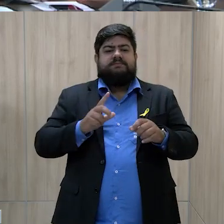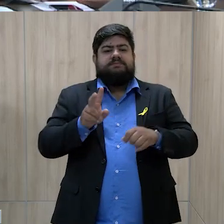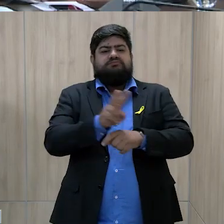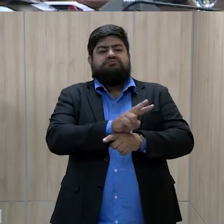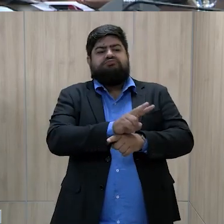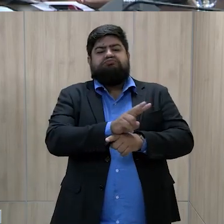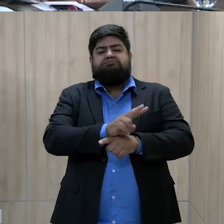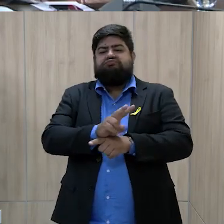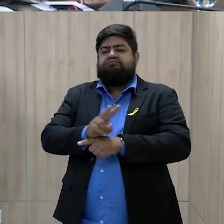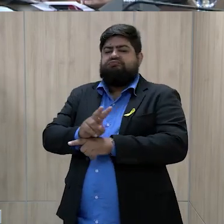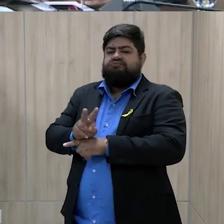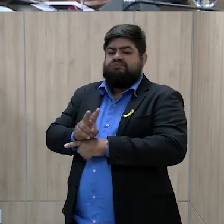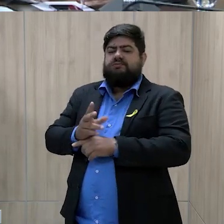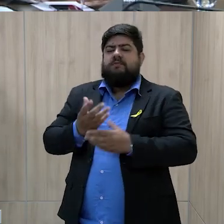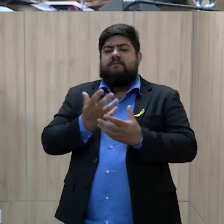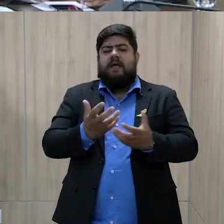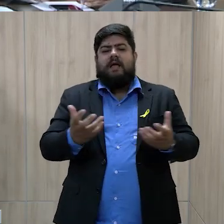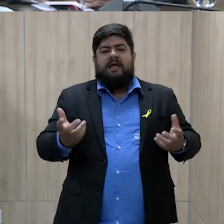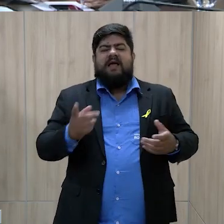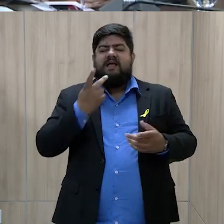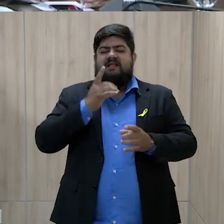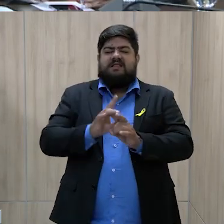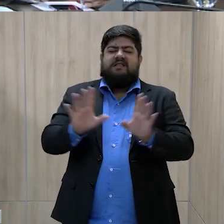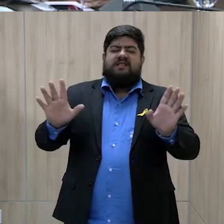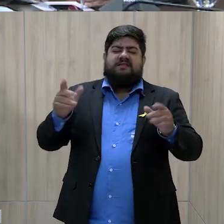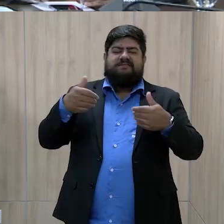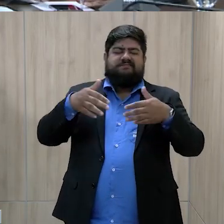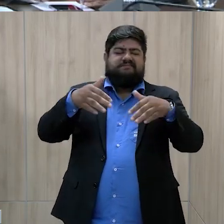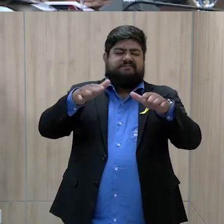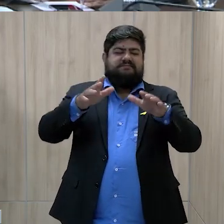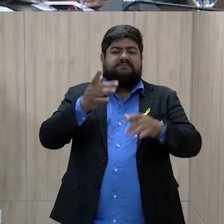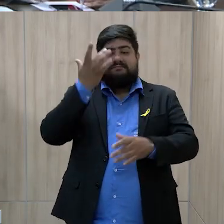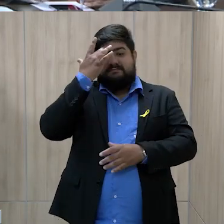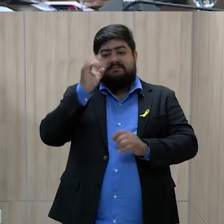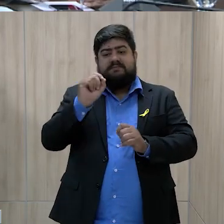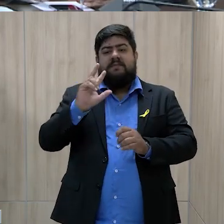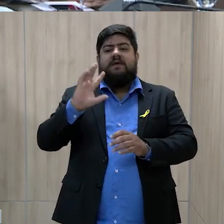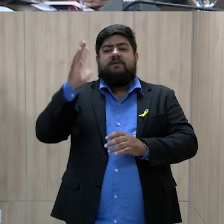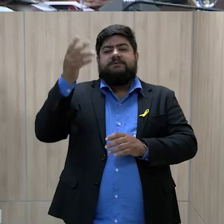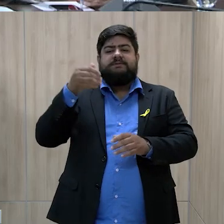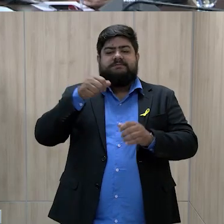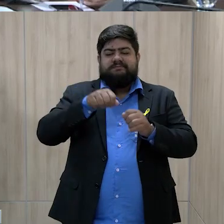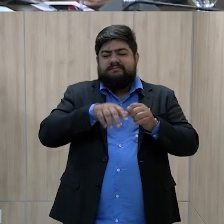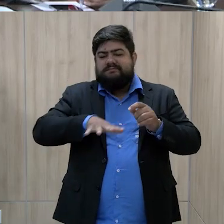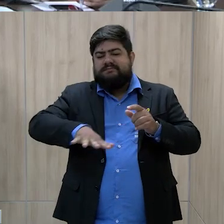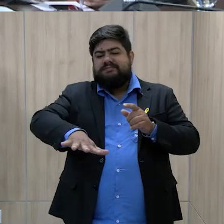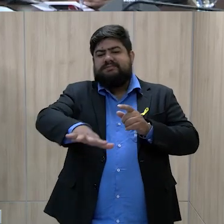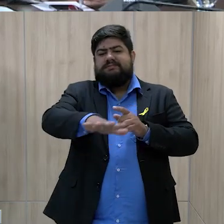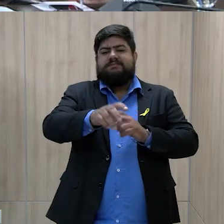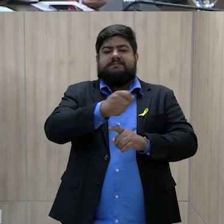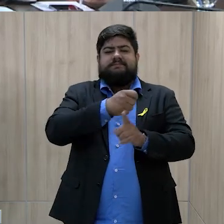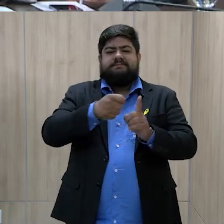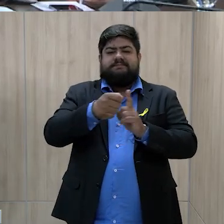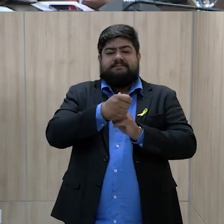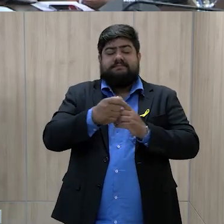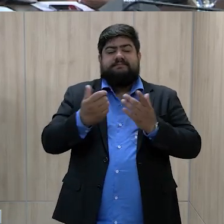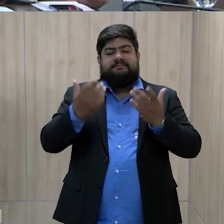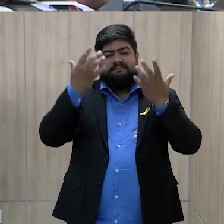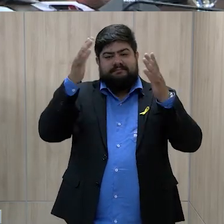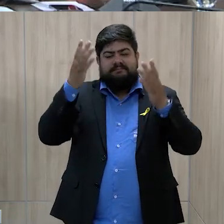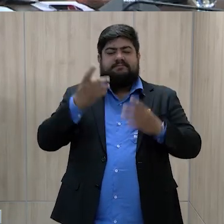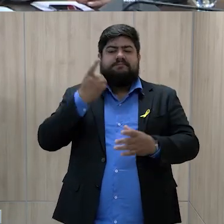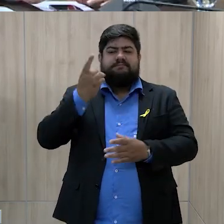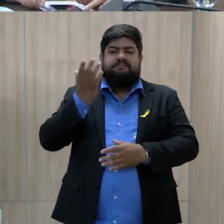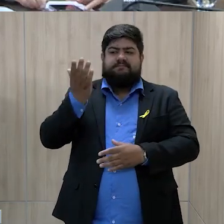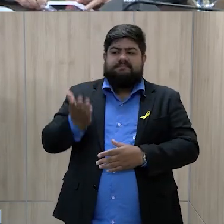guardado cheio de Segurança ao seu entorno dizer olha libera esse negócio aí não sabe o que que vai acontecer lá embaixo lá na base então